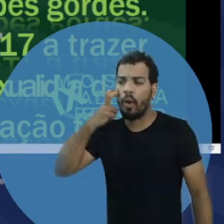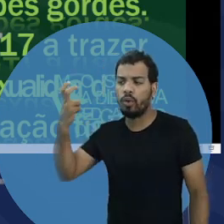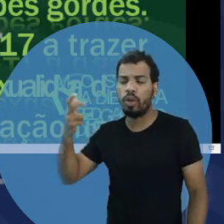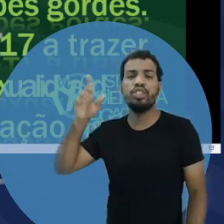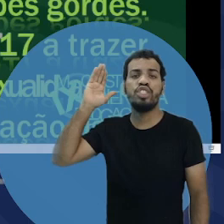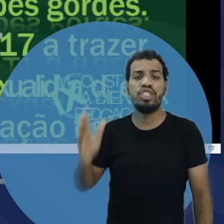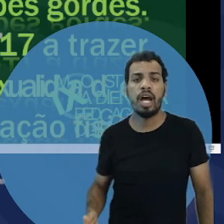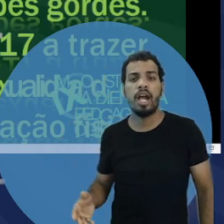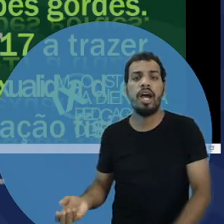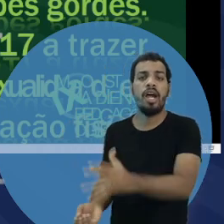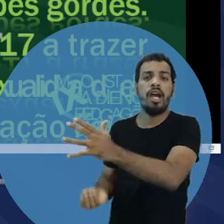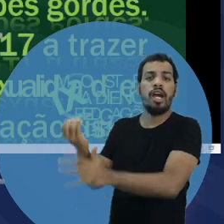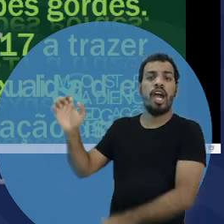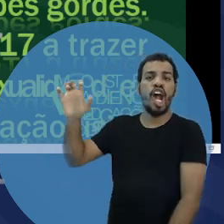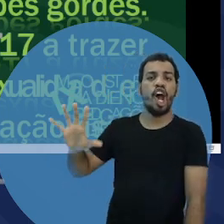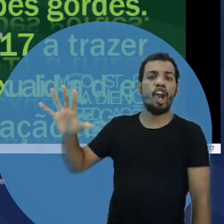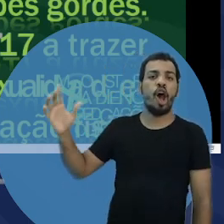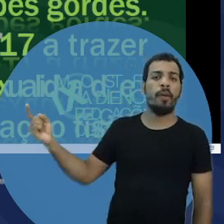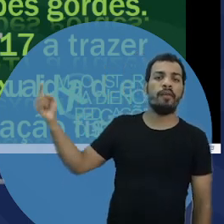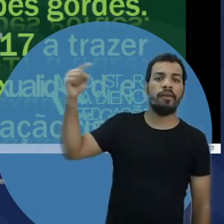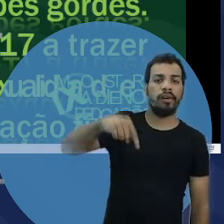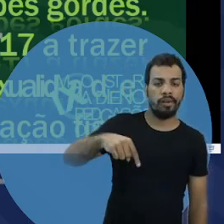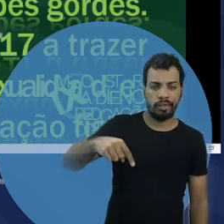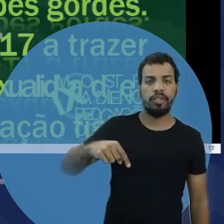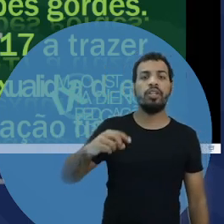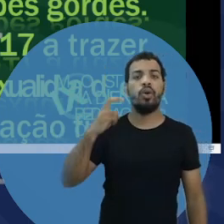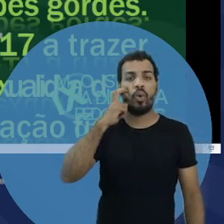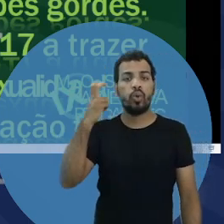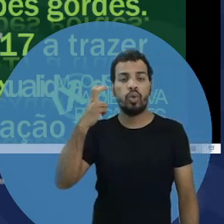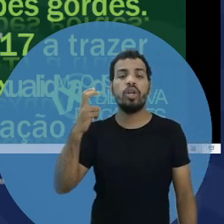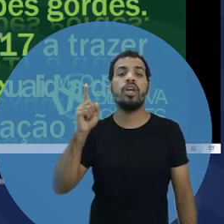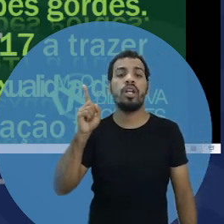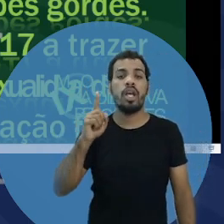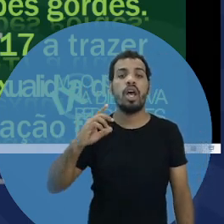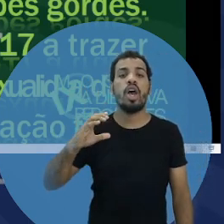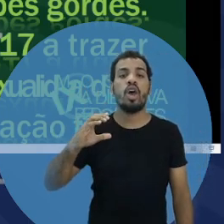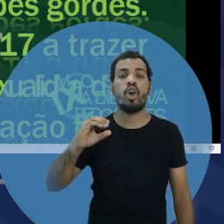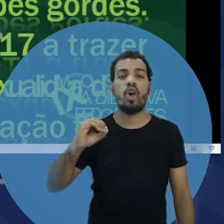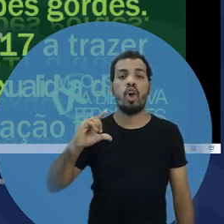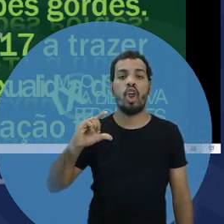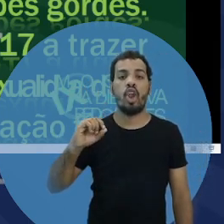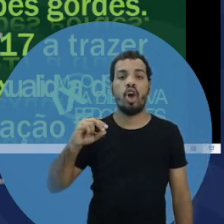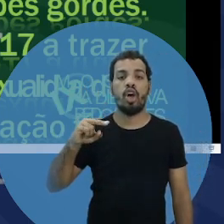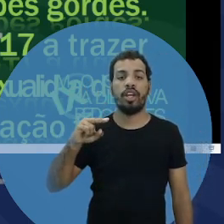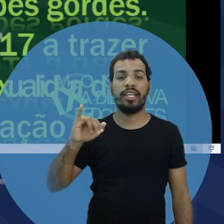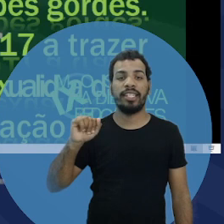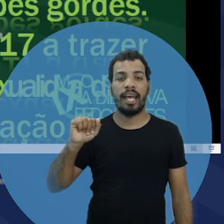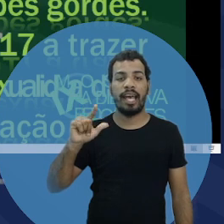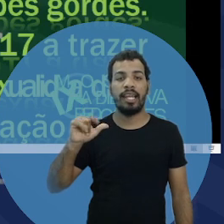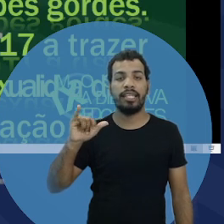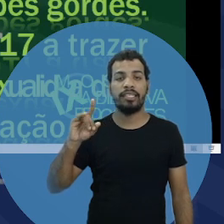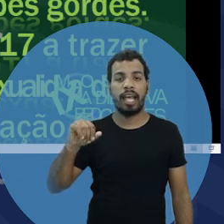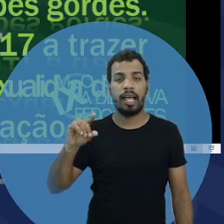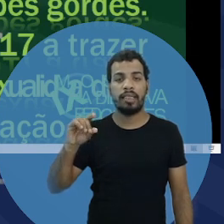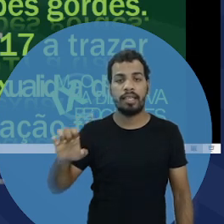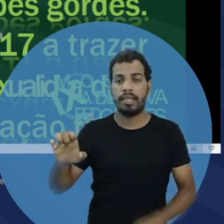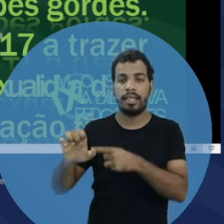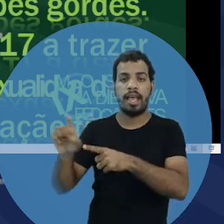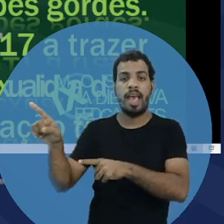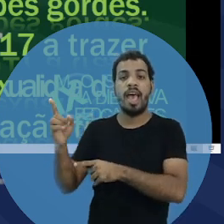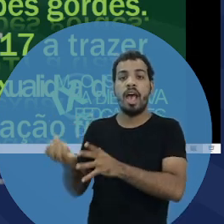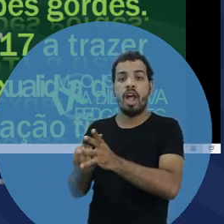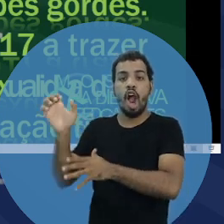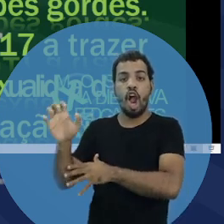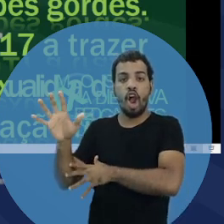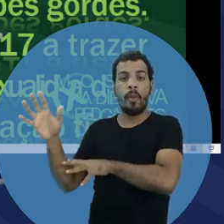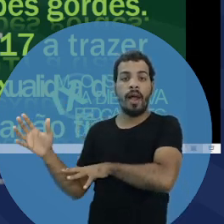colonização, né, que a gente chama de cultura da colonialidade, né? E essa cultura da colonialidade,